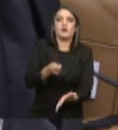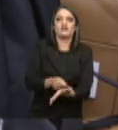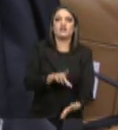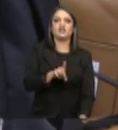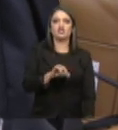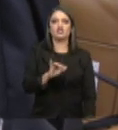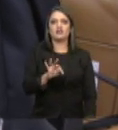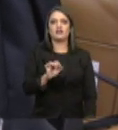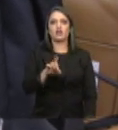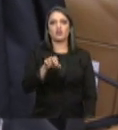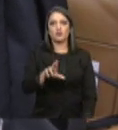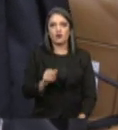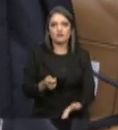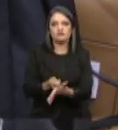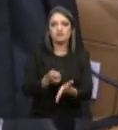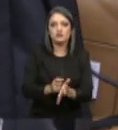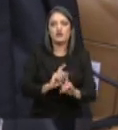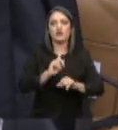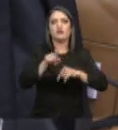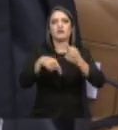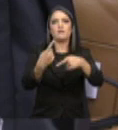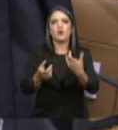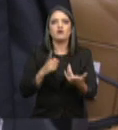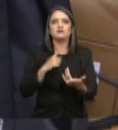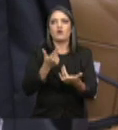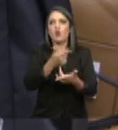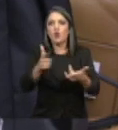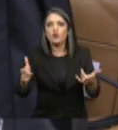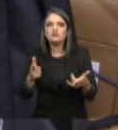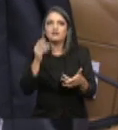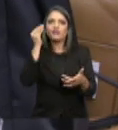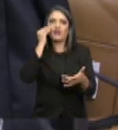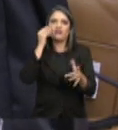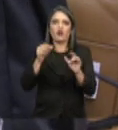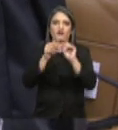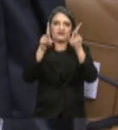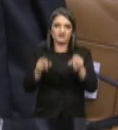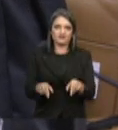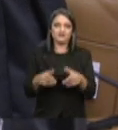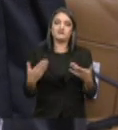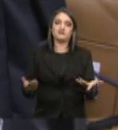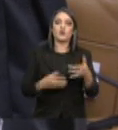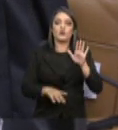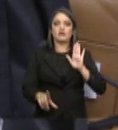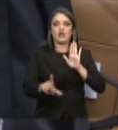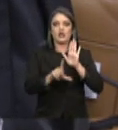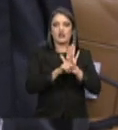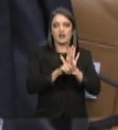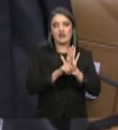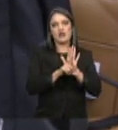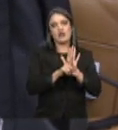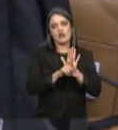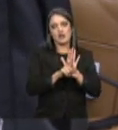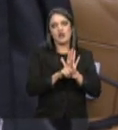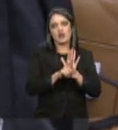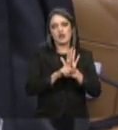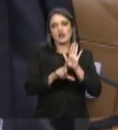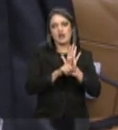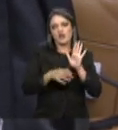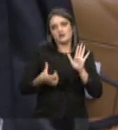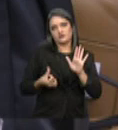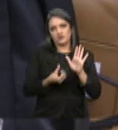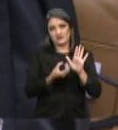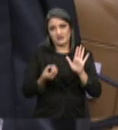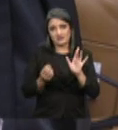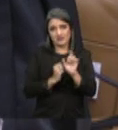e enfim as oligarquias Racionais em parecer favorável a lei do sexagenários ruim